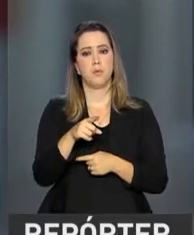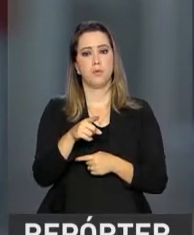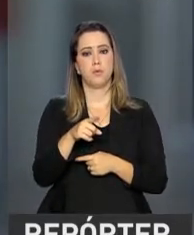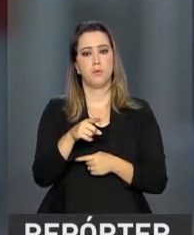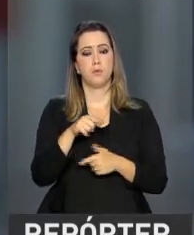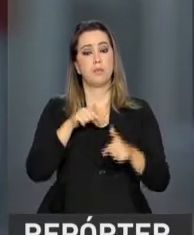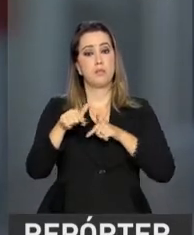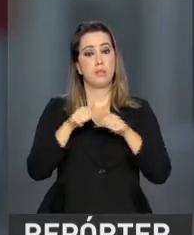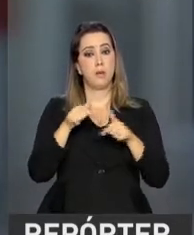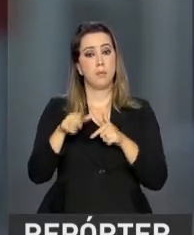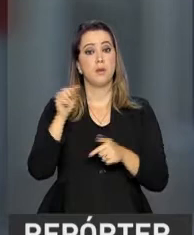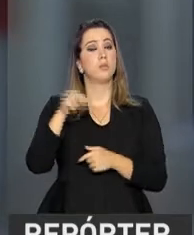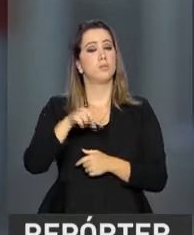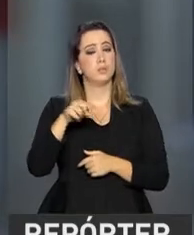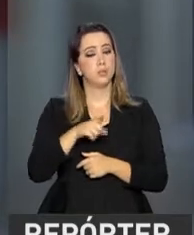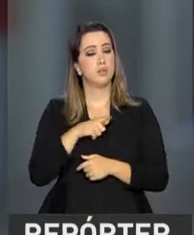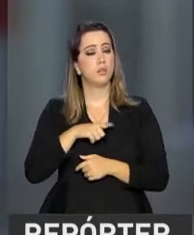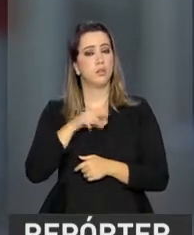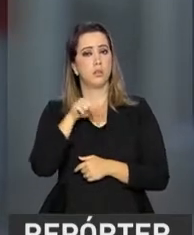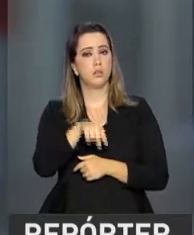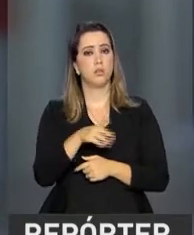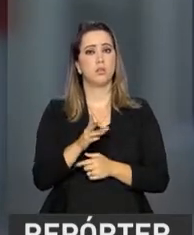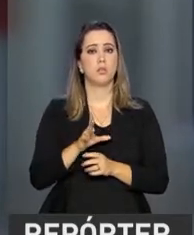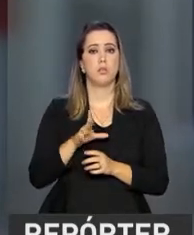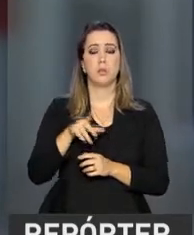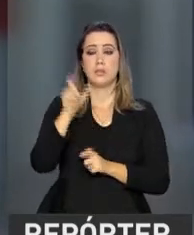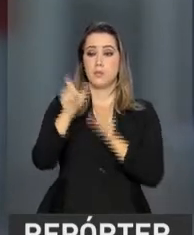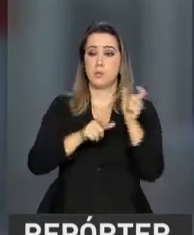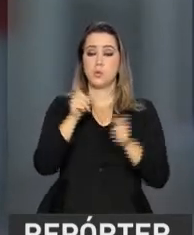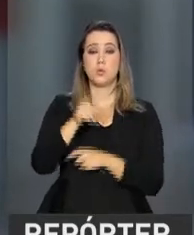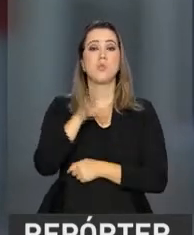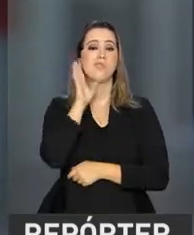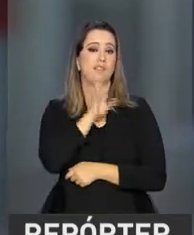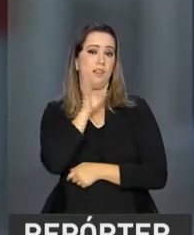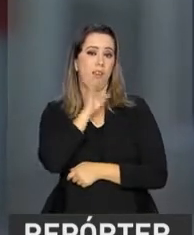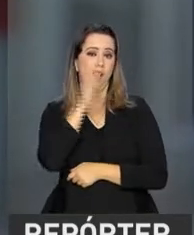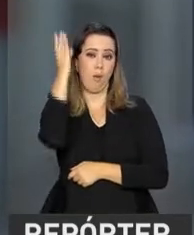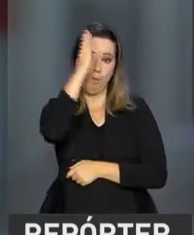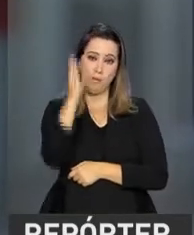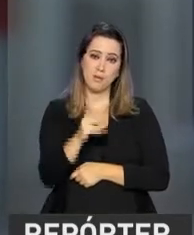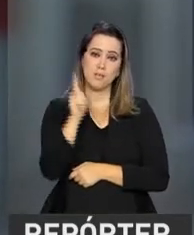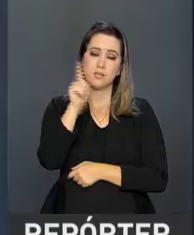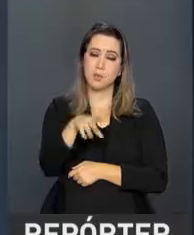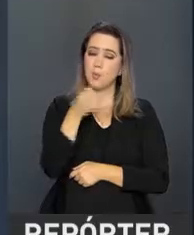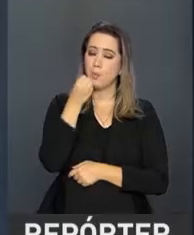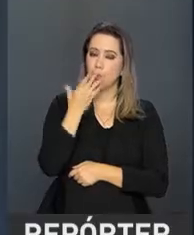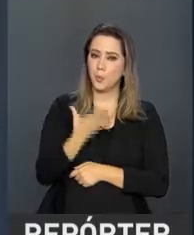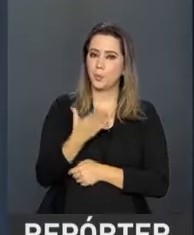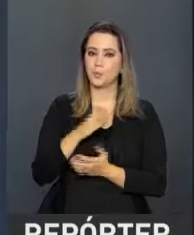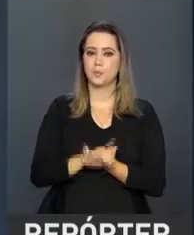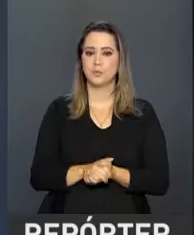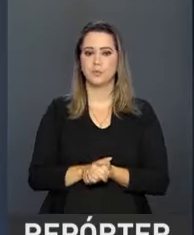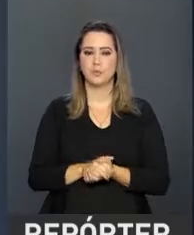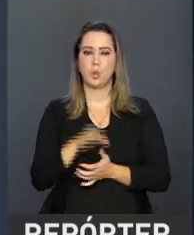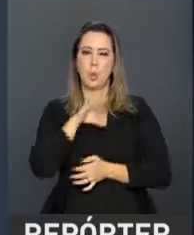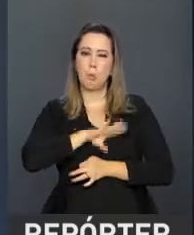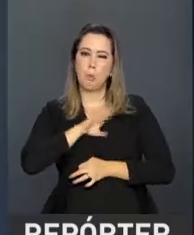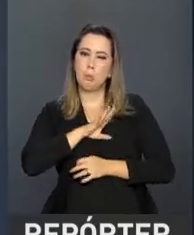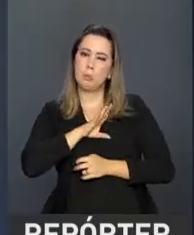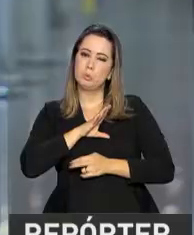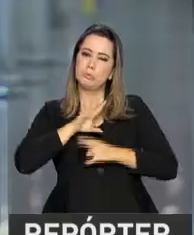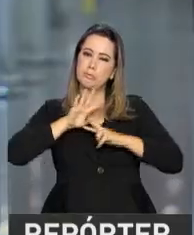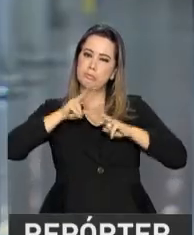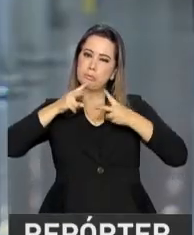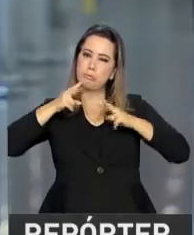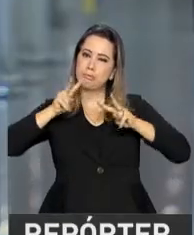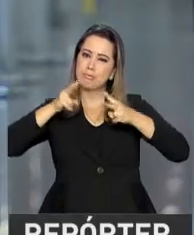muito trabalho aqui, muito pessoal legal, o brasileiro muito bom. Ainda com o português meio